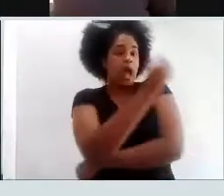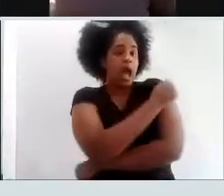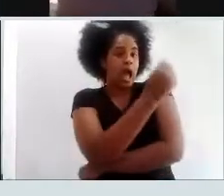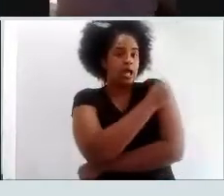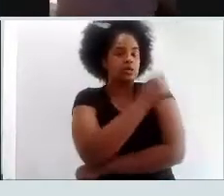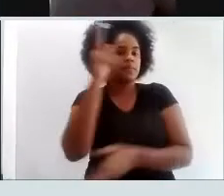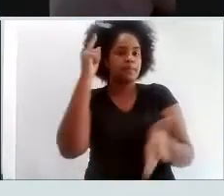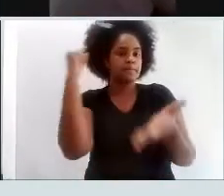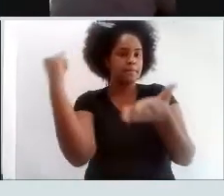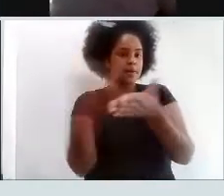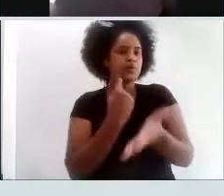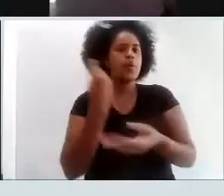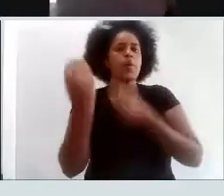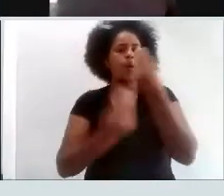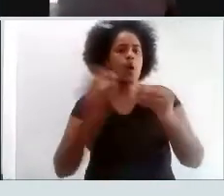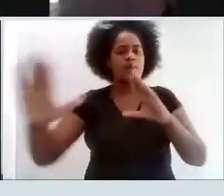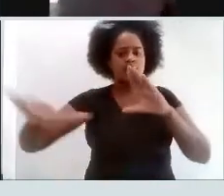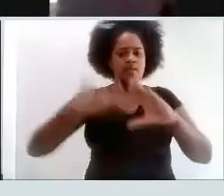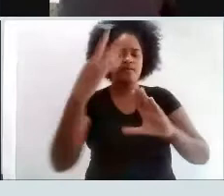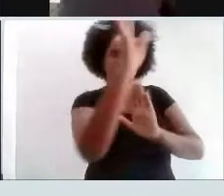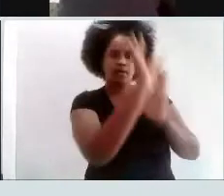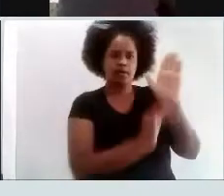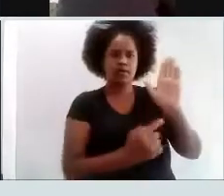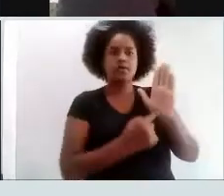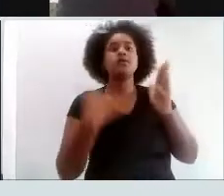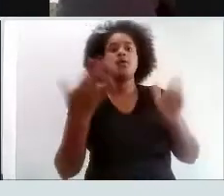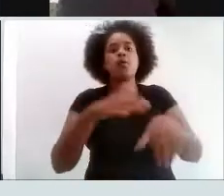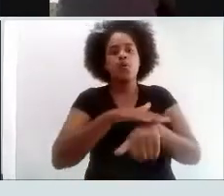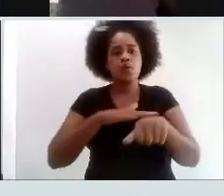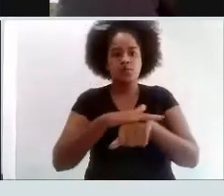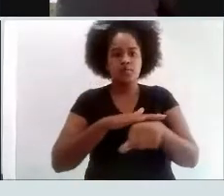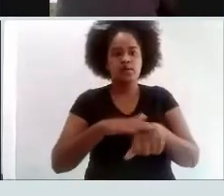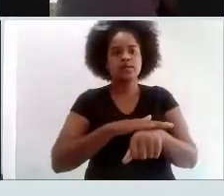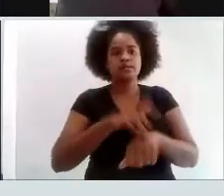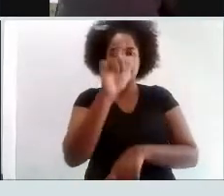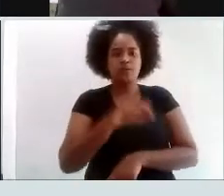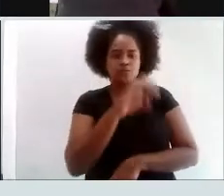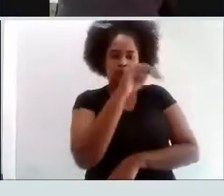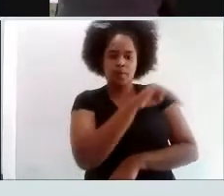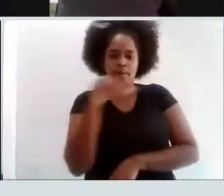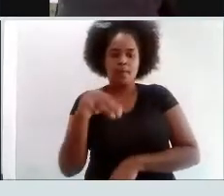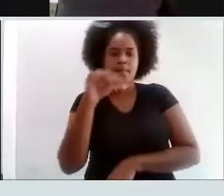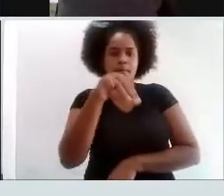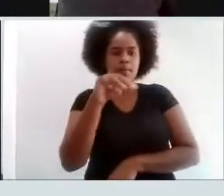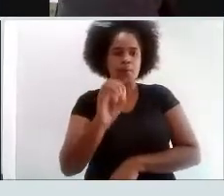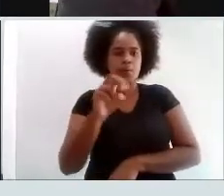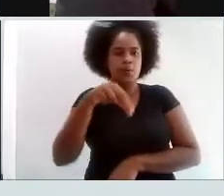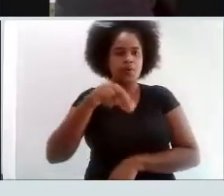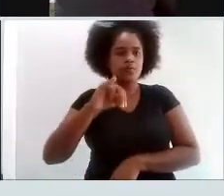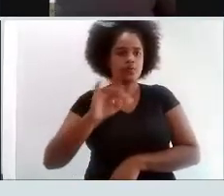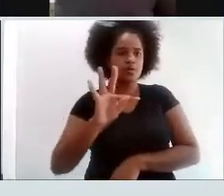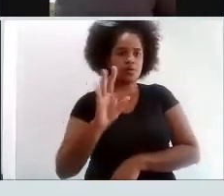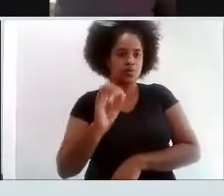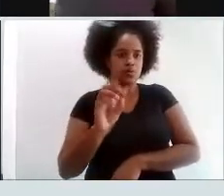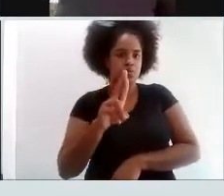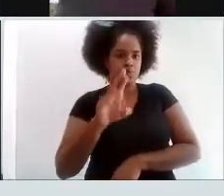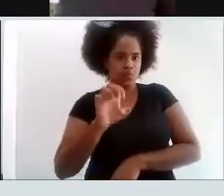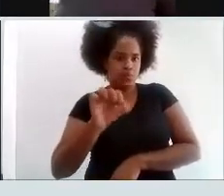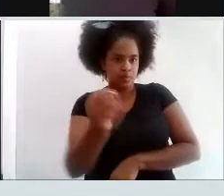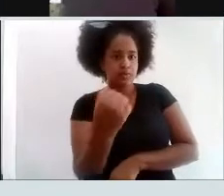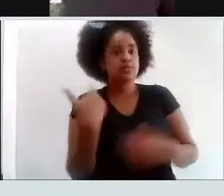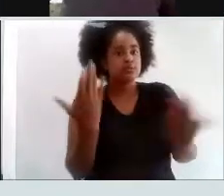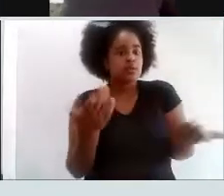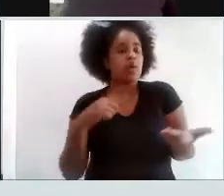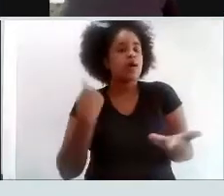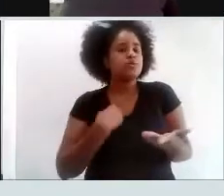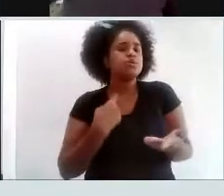eu vou conversar ainda com os monitores. Provavelmente a gente pode criar um sistema de e-mail, né, porque fica mais